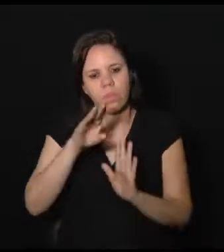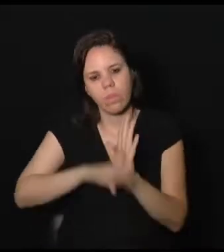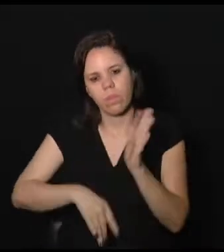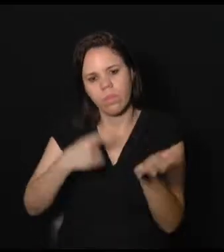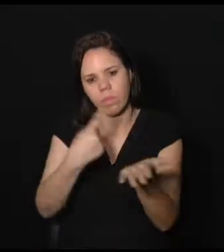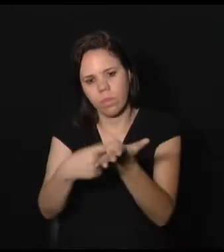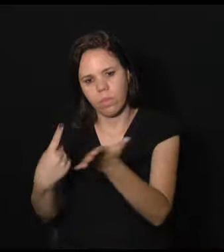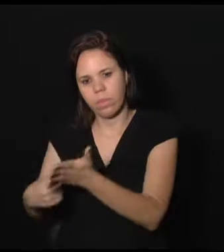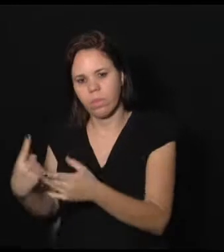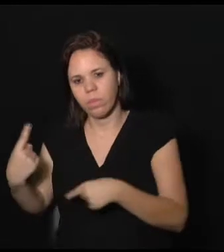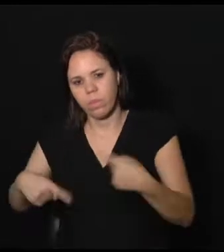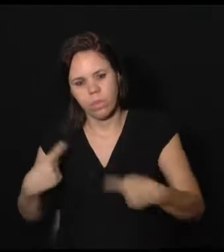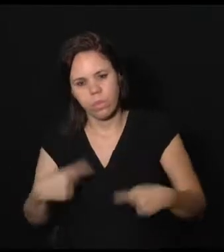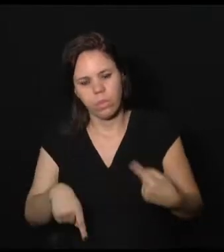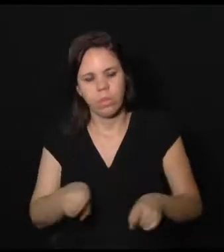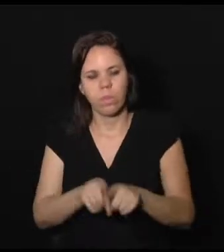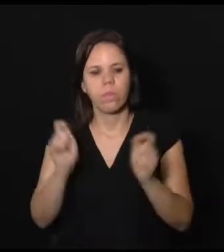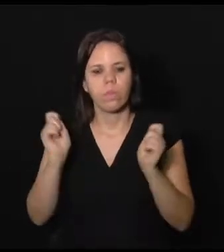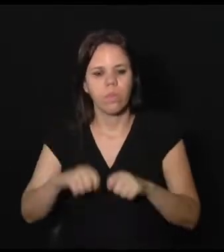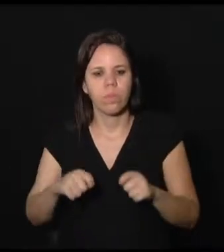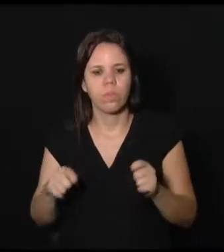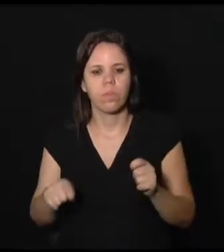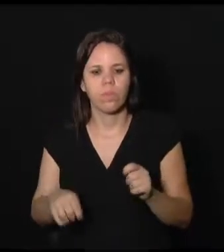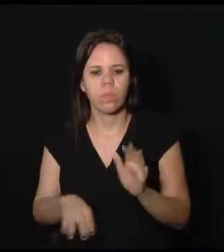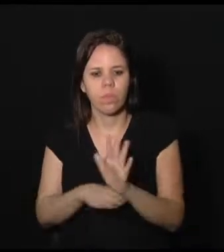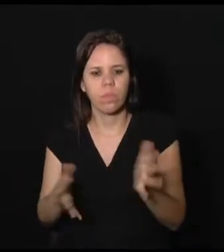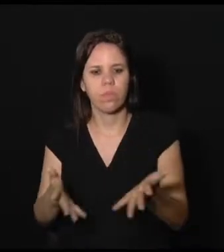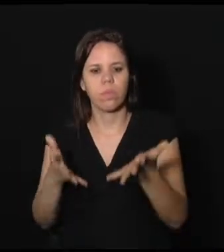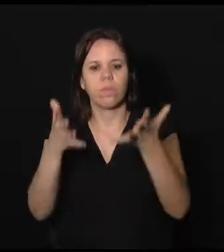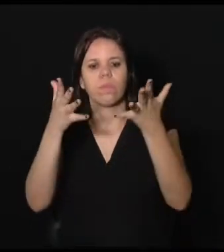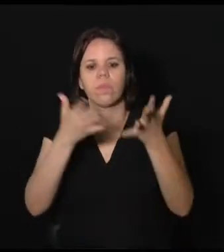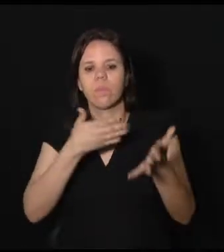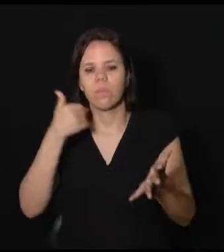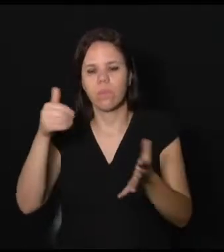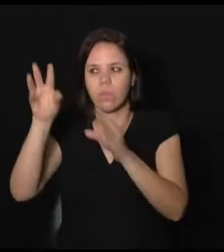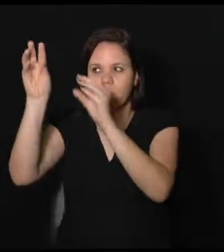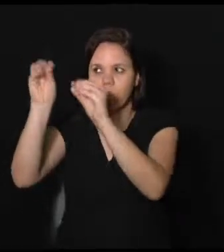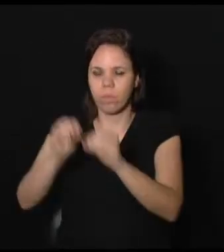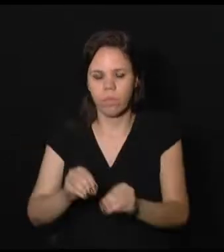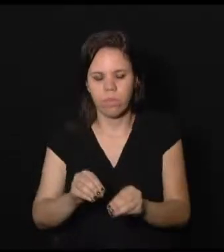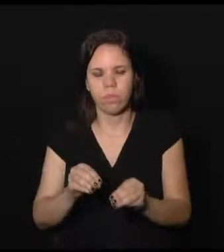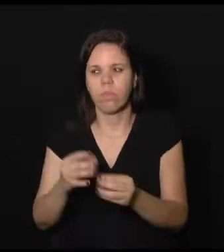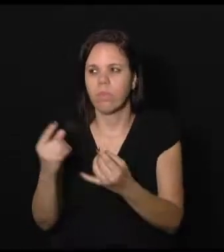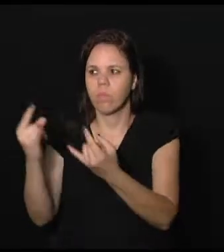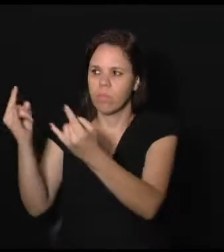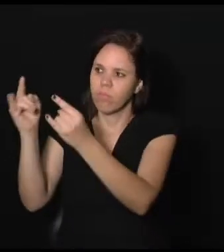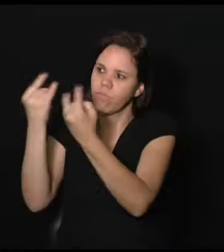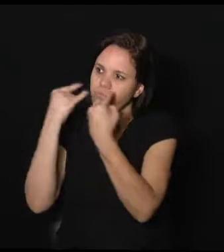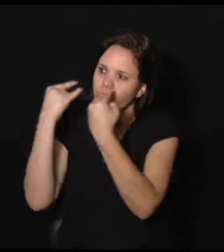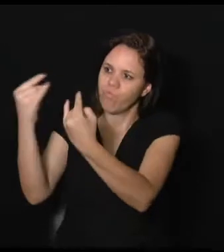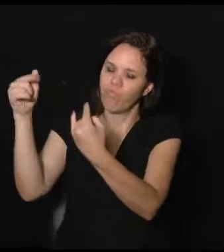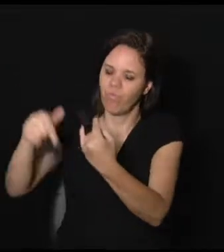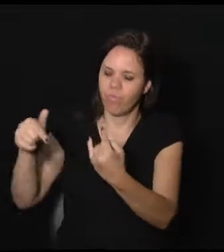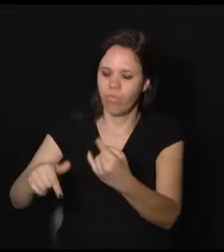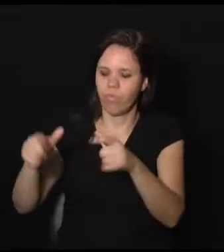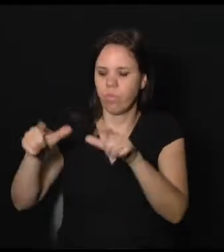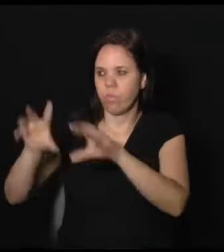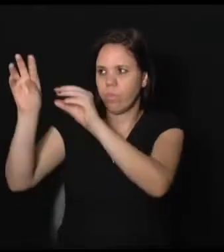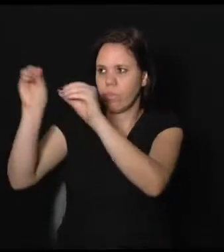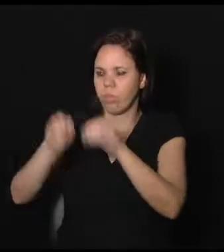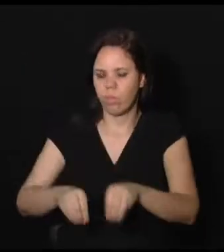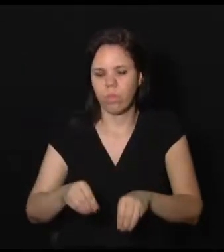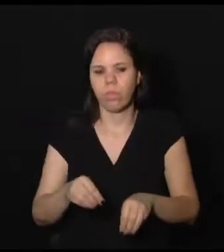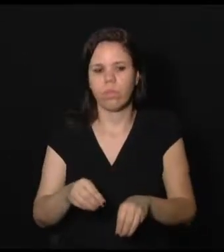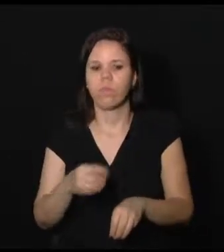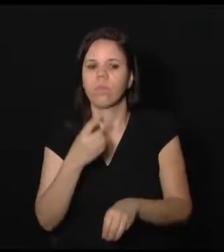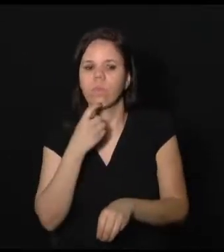que pudessem, de alguma forma, estimular a vinda desses recintos para essas unidades, de modo